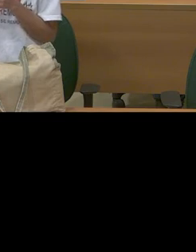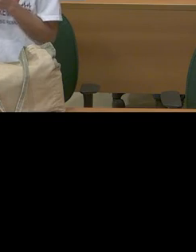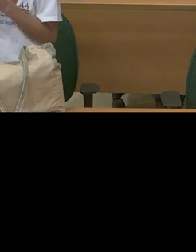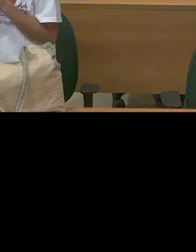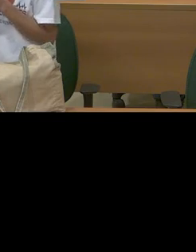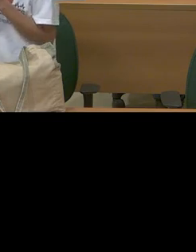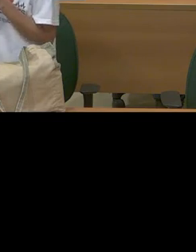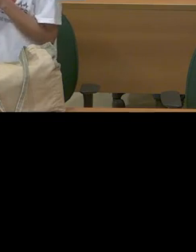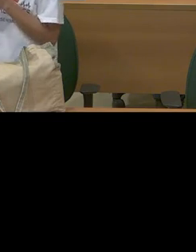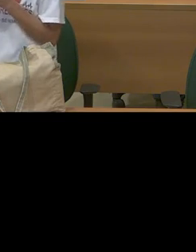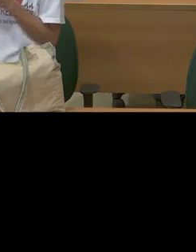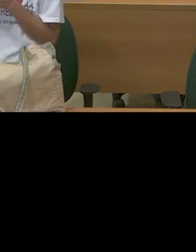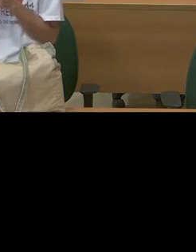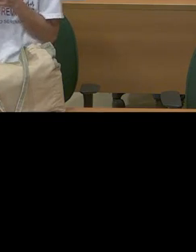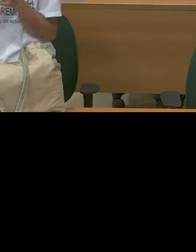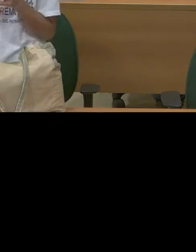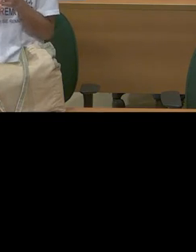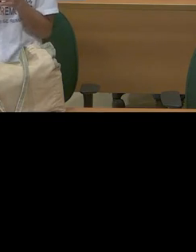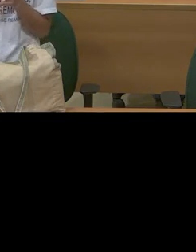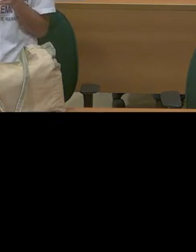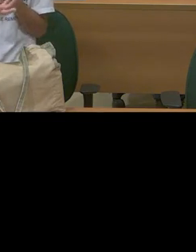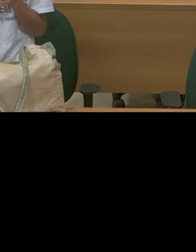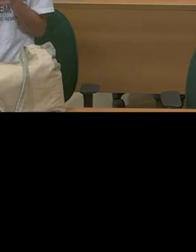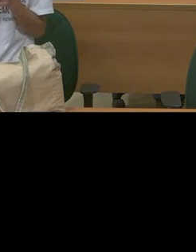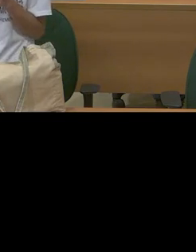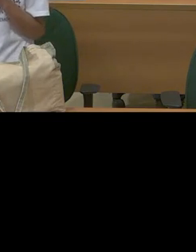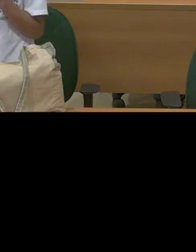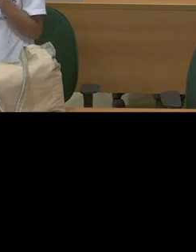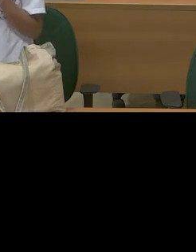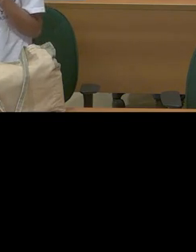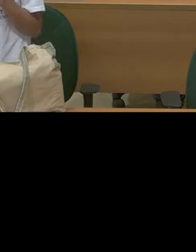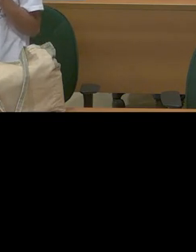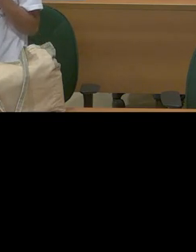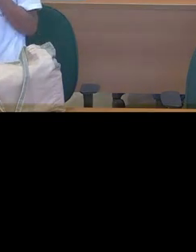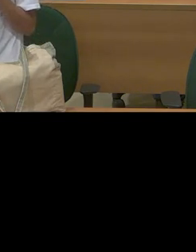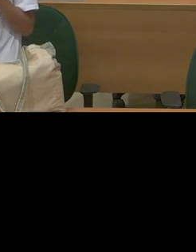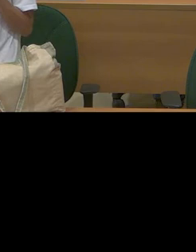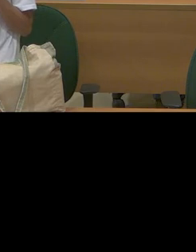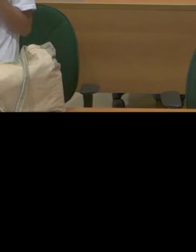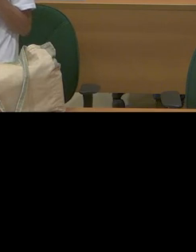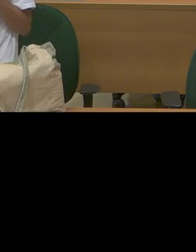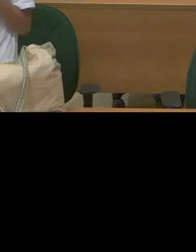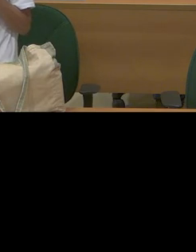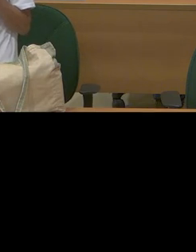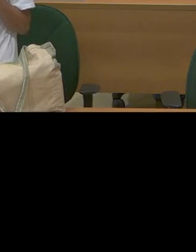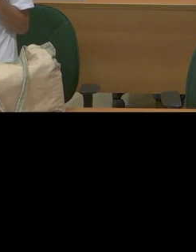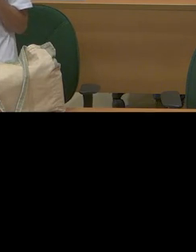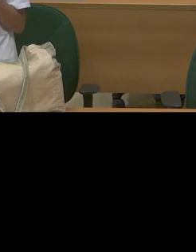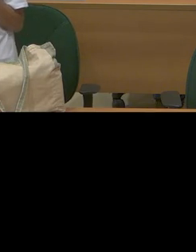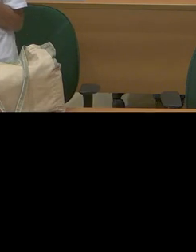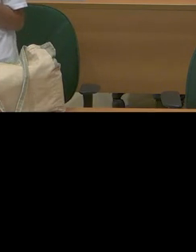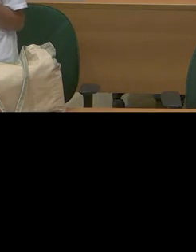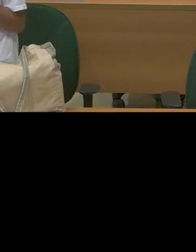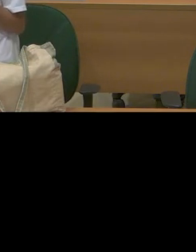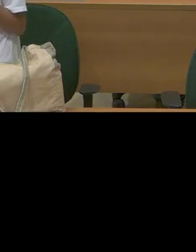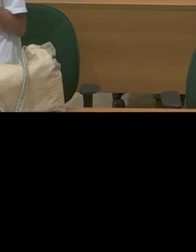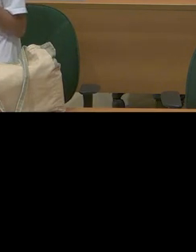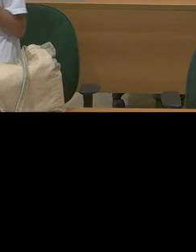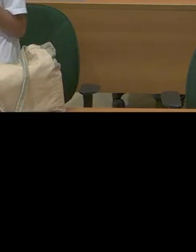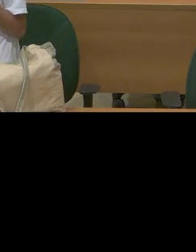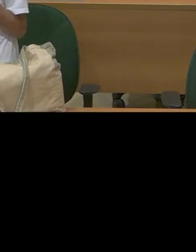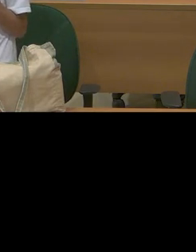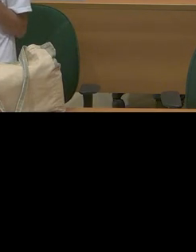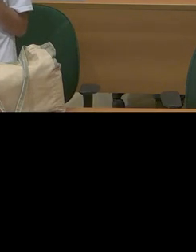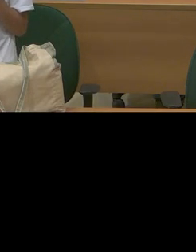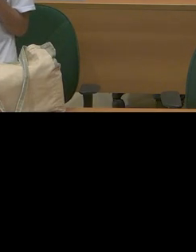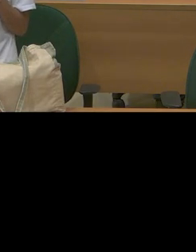essa casa que teve essa sensibilidade a todos vocês, porque E eu aprendi muito. Se